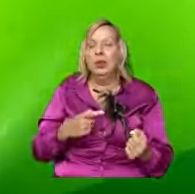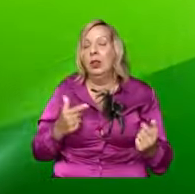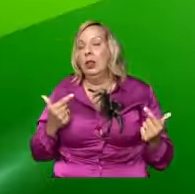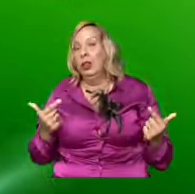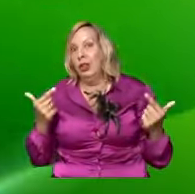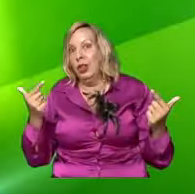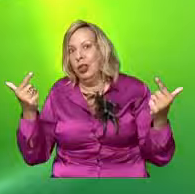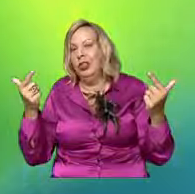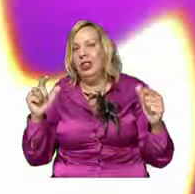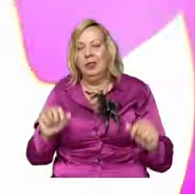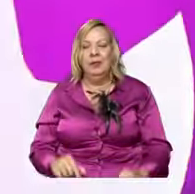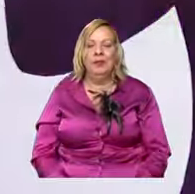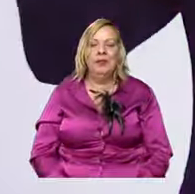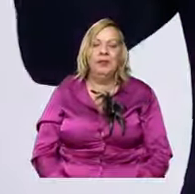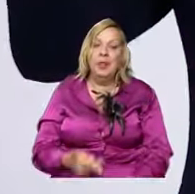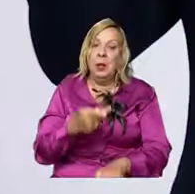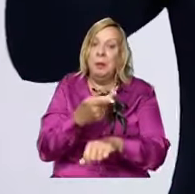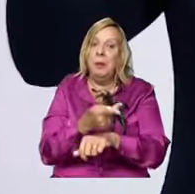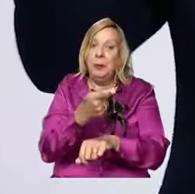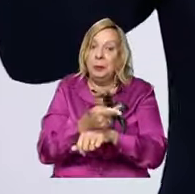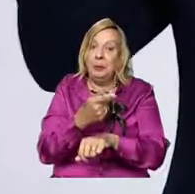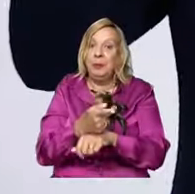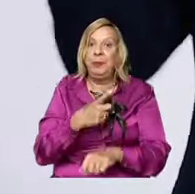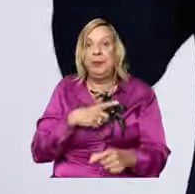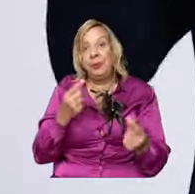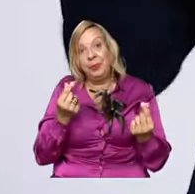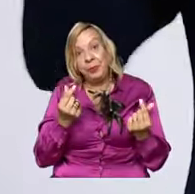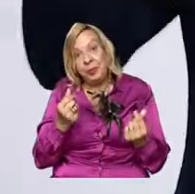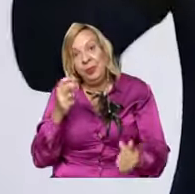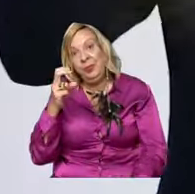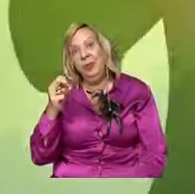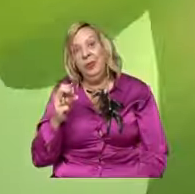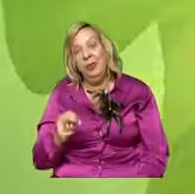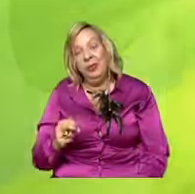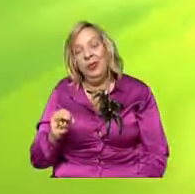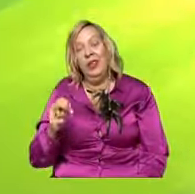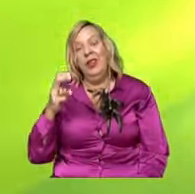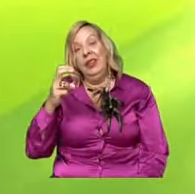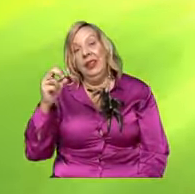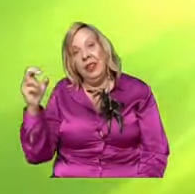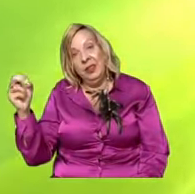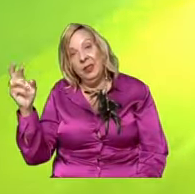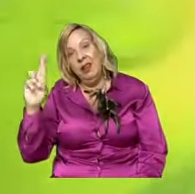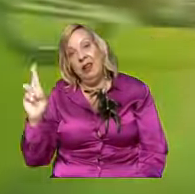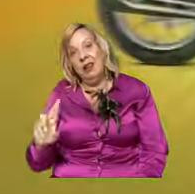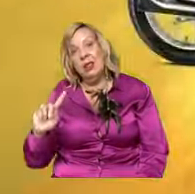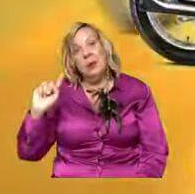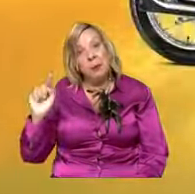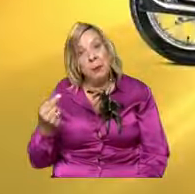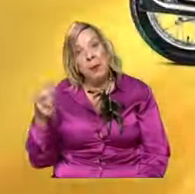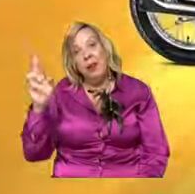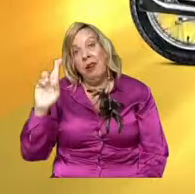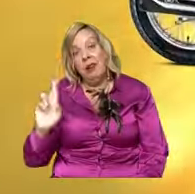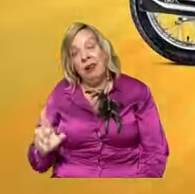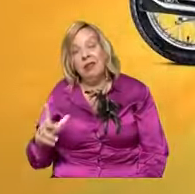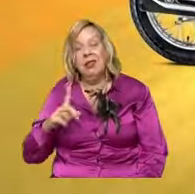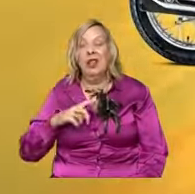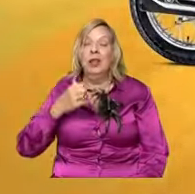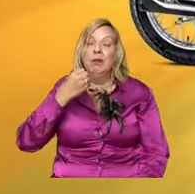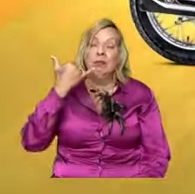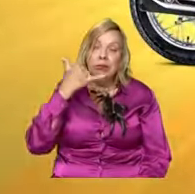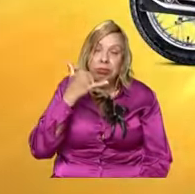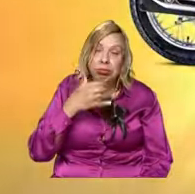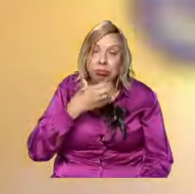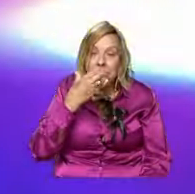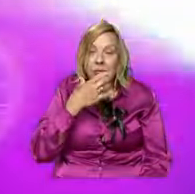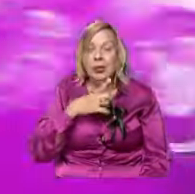neste domingão. E olha que premiação imperdível. Prêmios em dinheiro de 500 e de R$1.000. Um iPhone 15 no primeiro prêmio. Uma Honda Pop no segundo, Honda Start